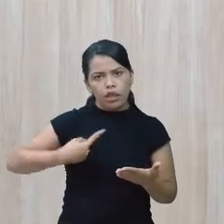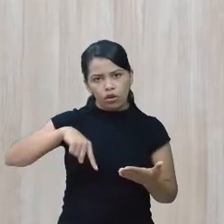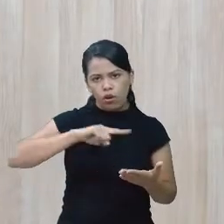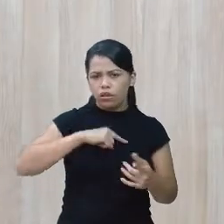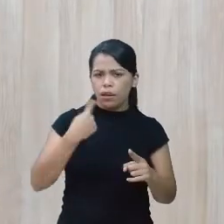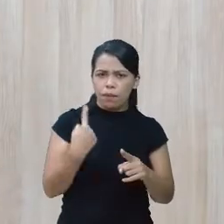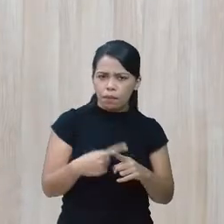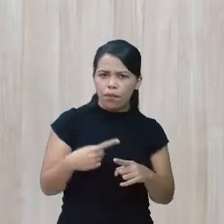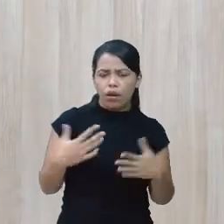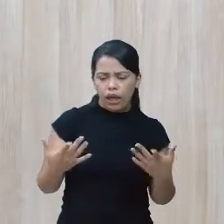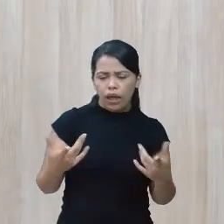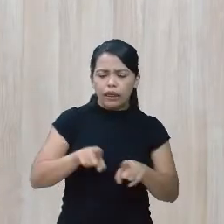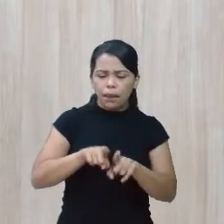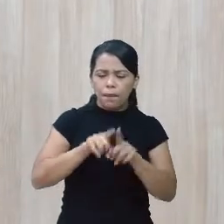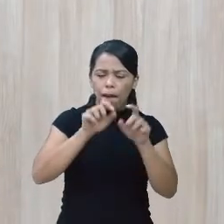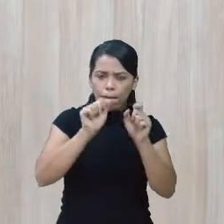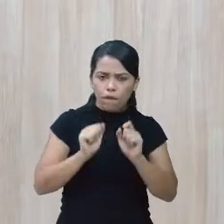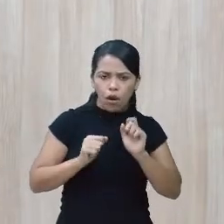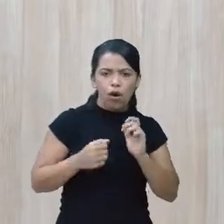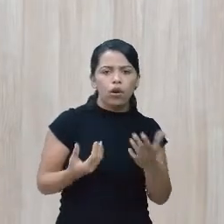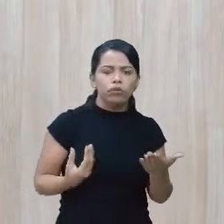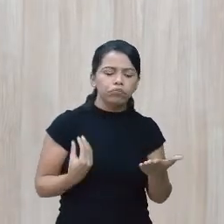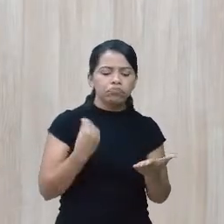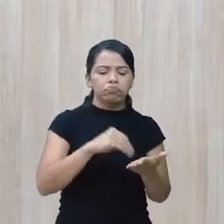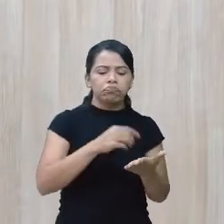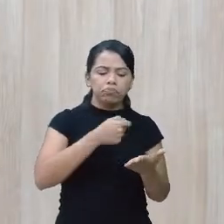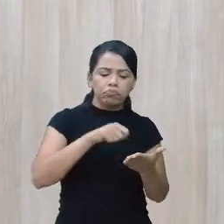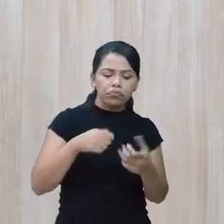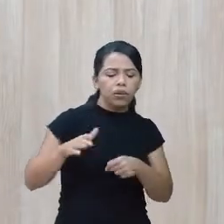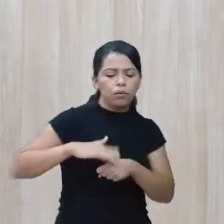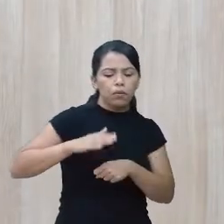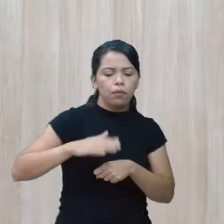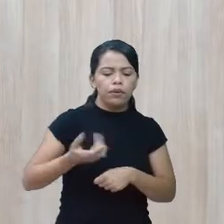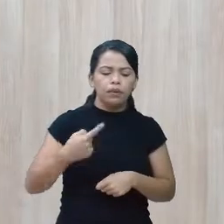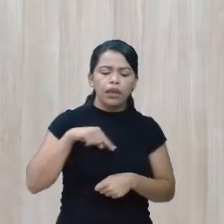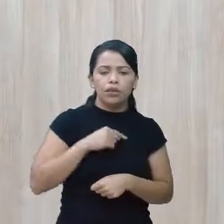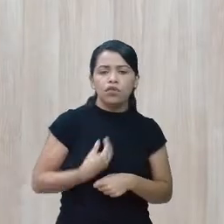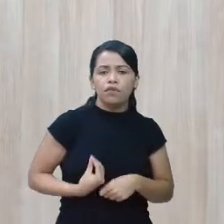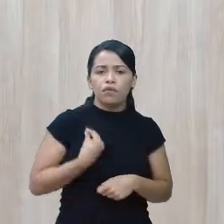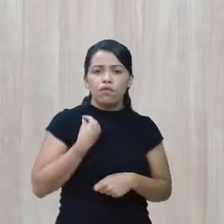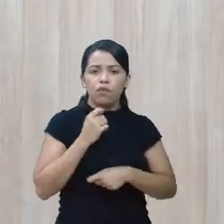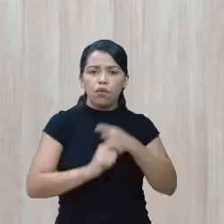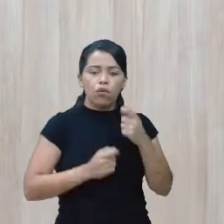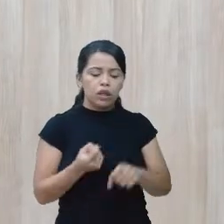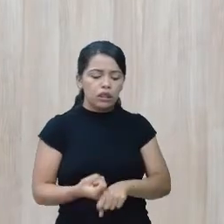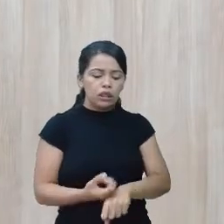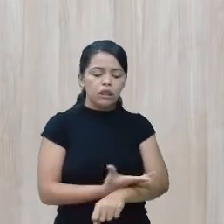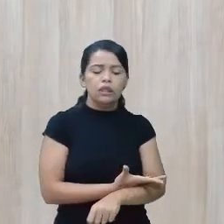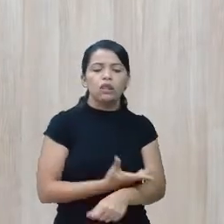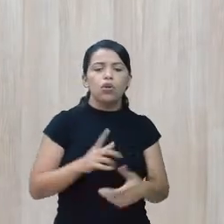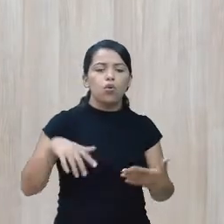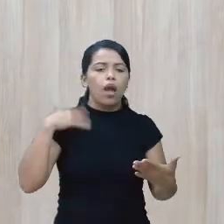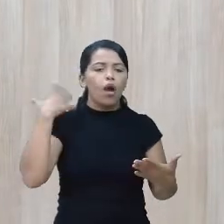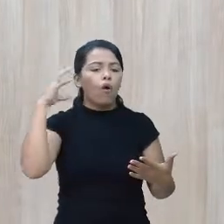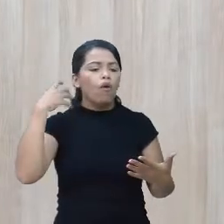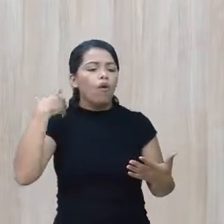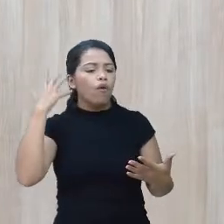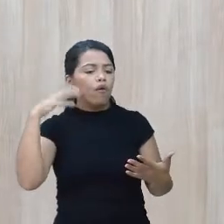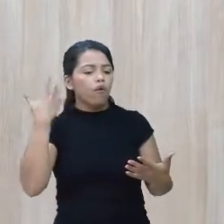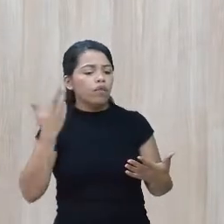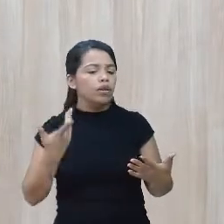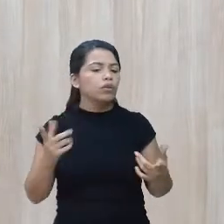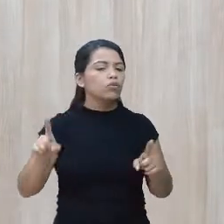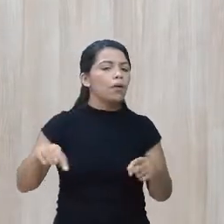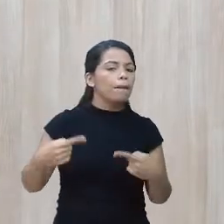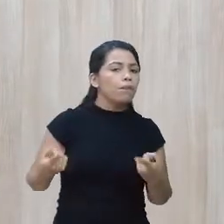nossas percepções sonoras naqueles momentos que a gente vivenciou, com a música que estava tocando, o ambiente era calmo, era tranquilo,